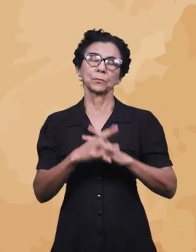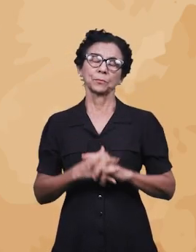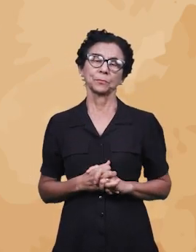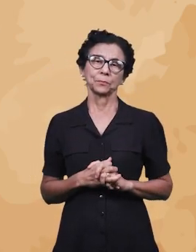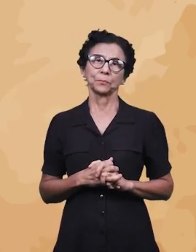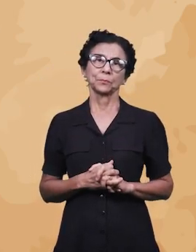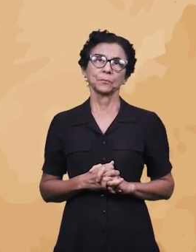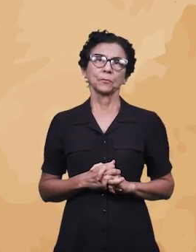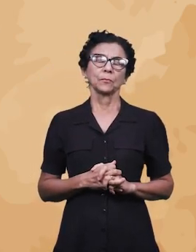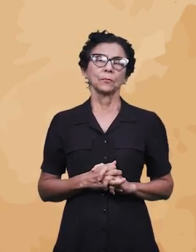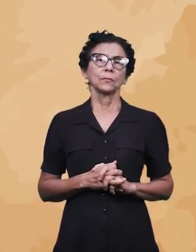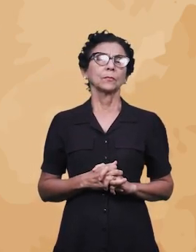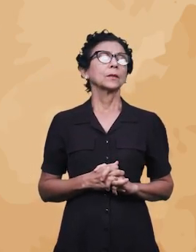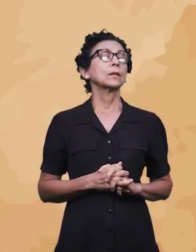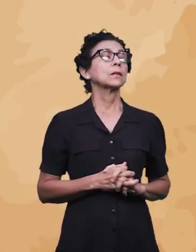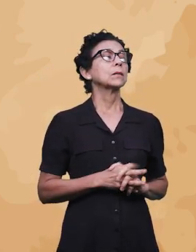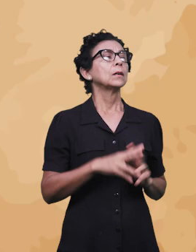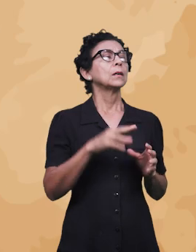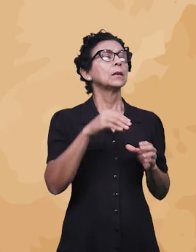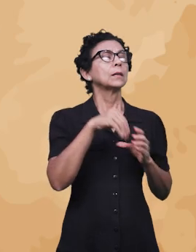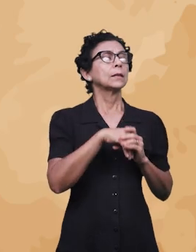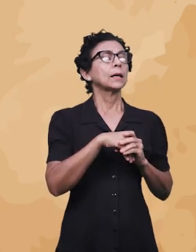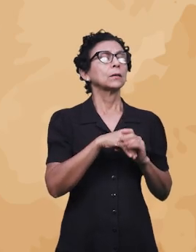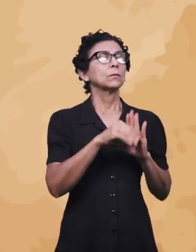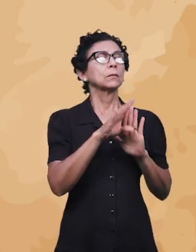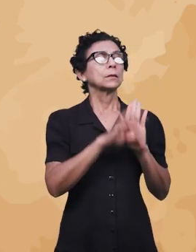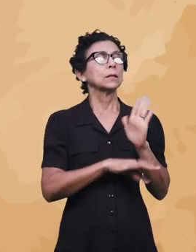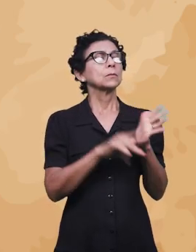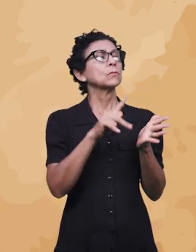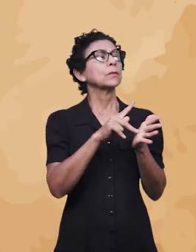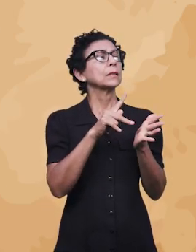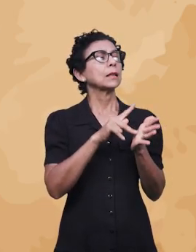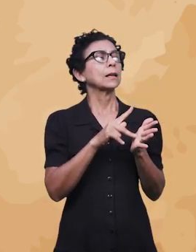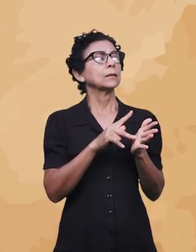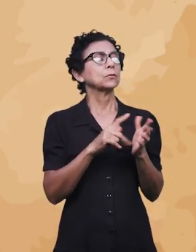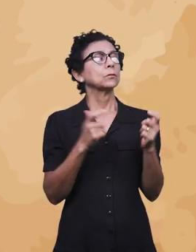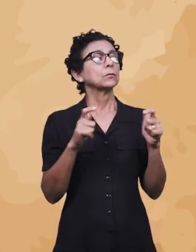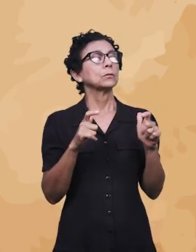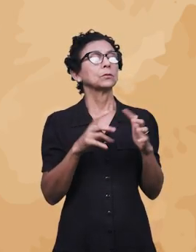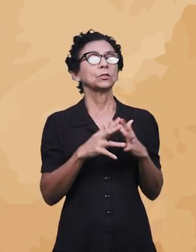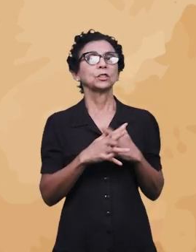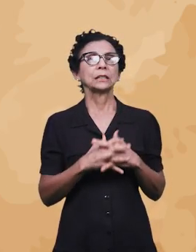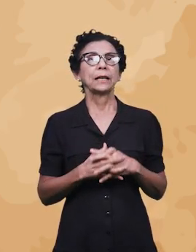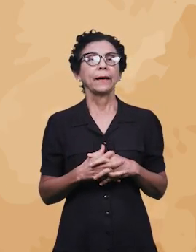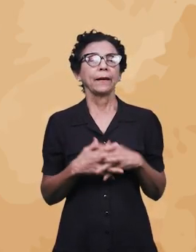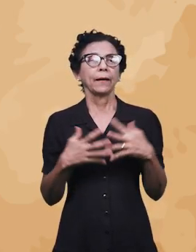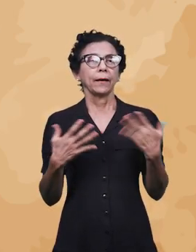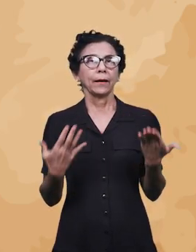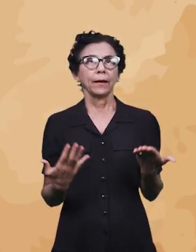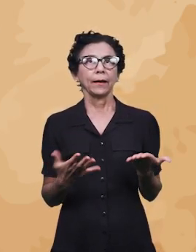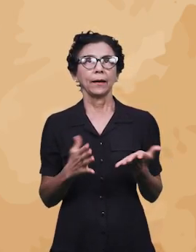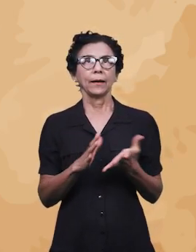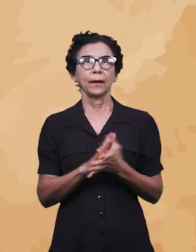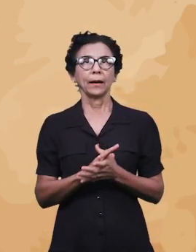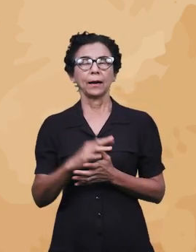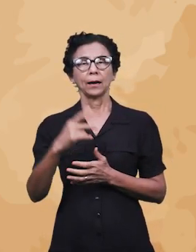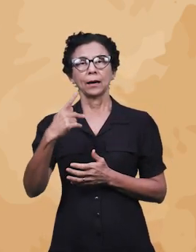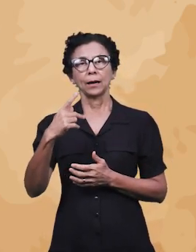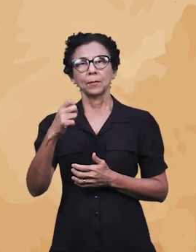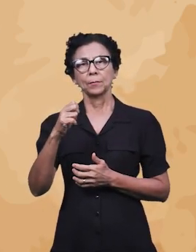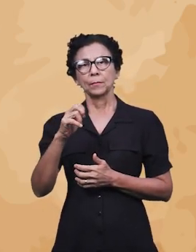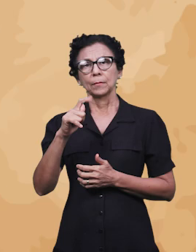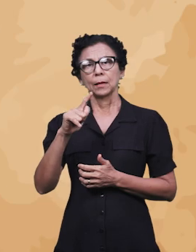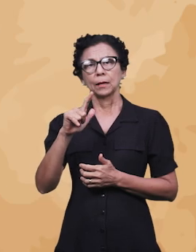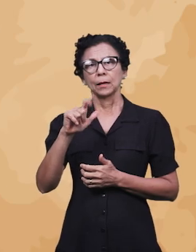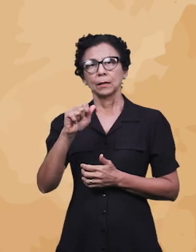Bom, a palavra vem É do Pai. do Pai, né? Doutrina.